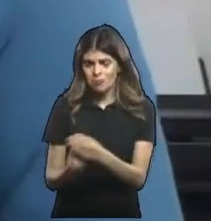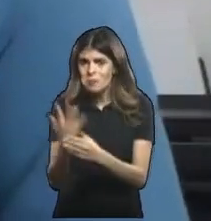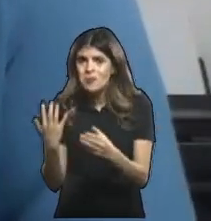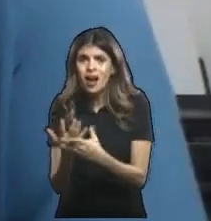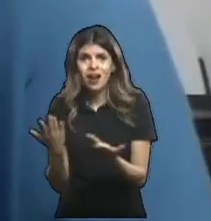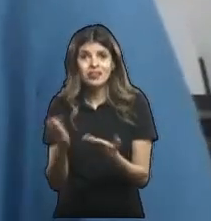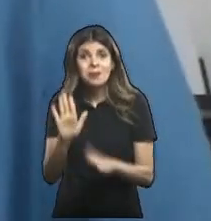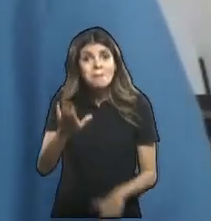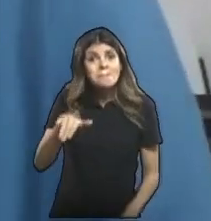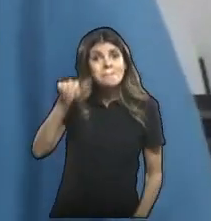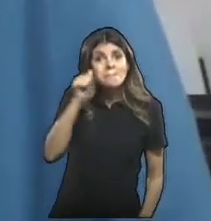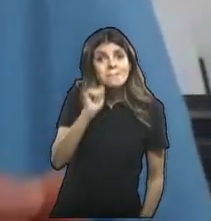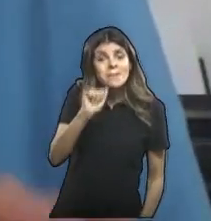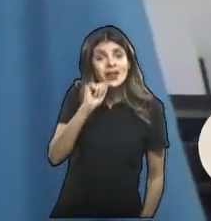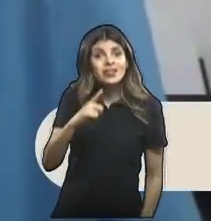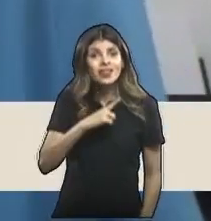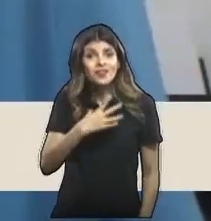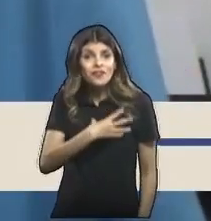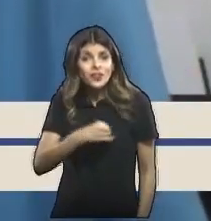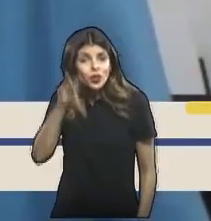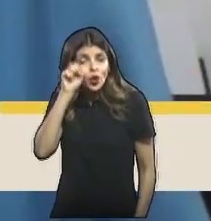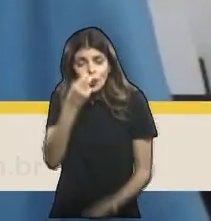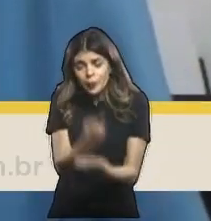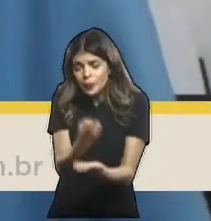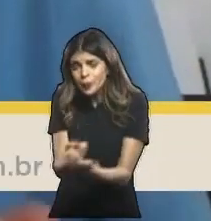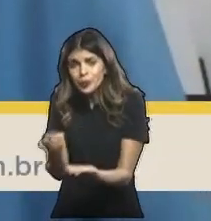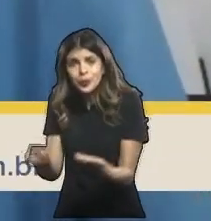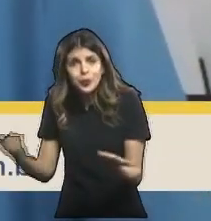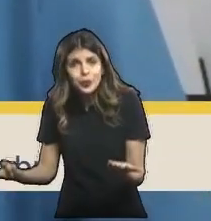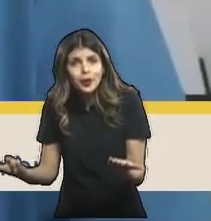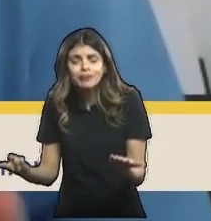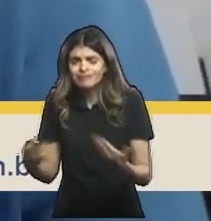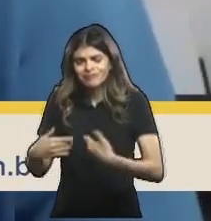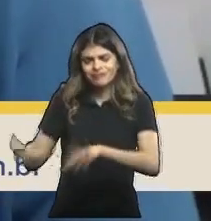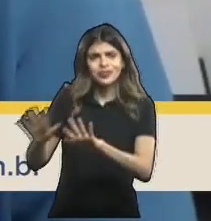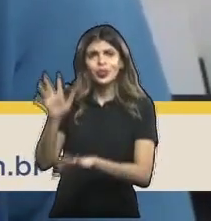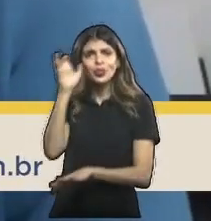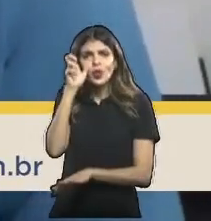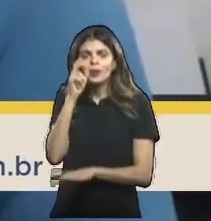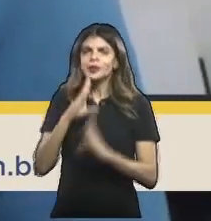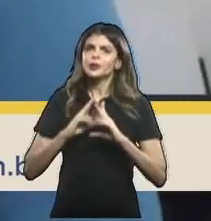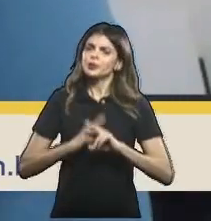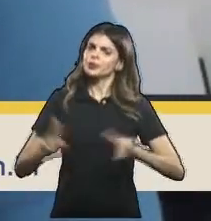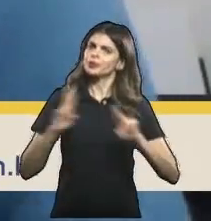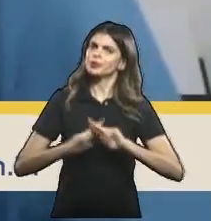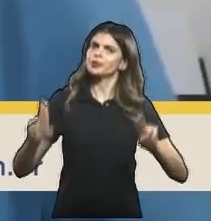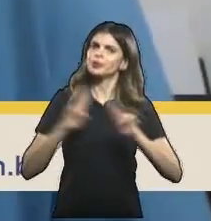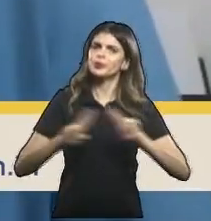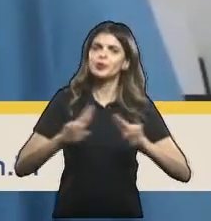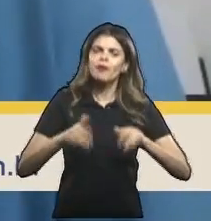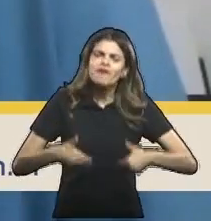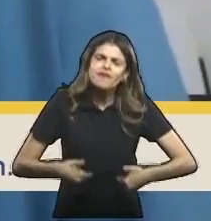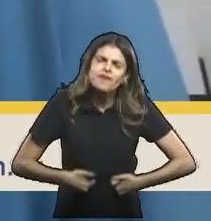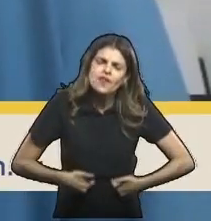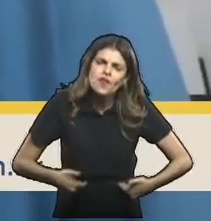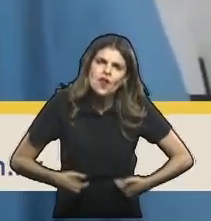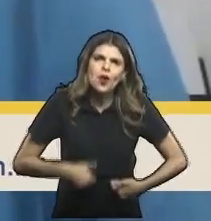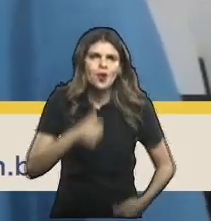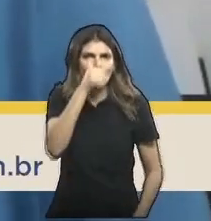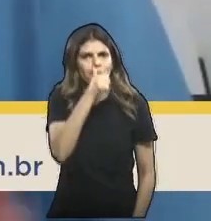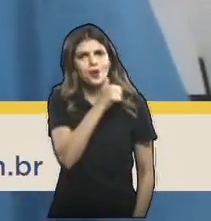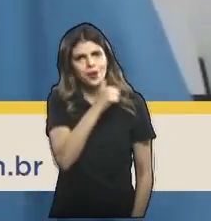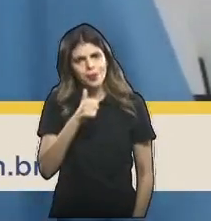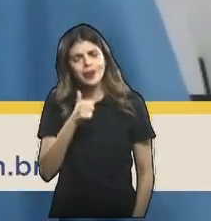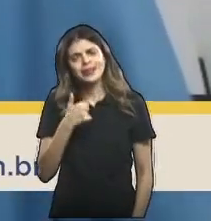Mães que colocam seus filhos para dormir para poder amenizar o efeito da fome. Então,